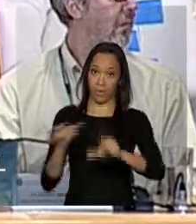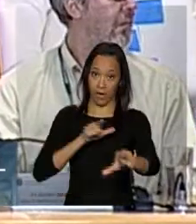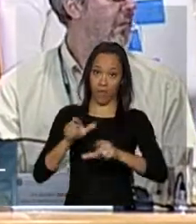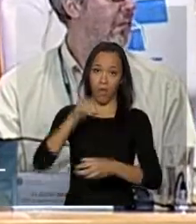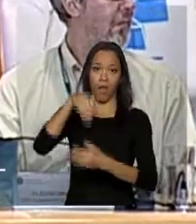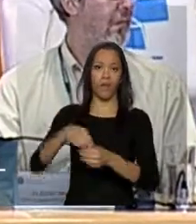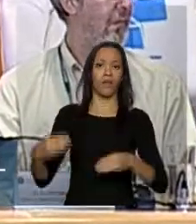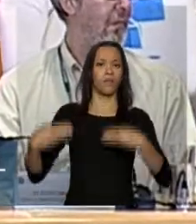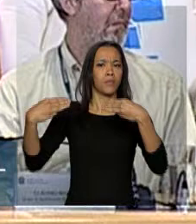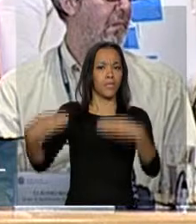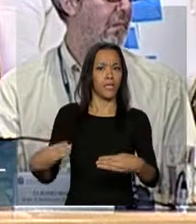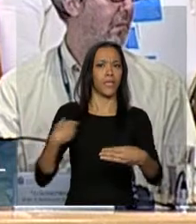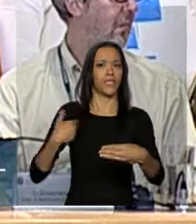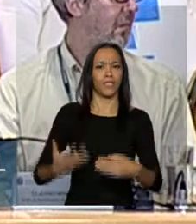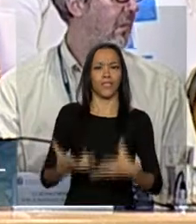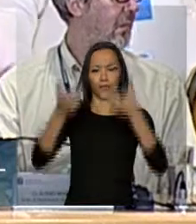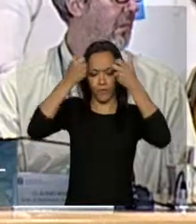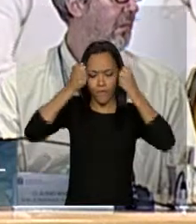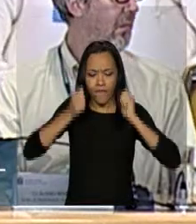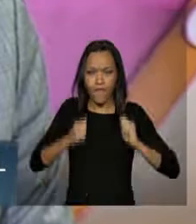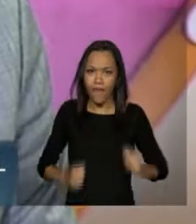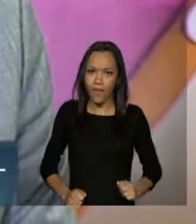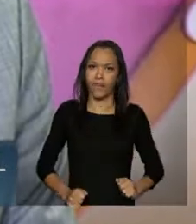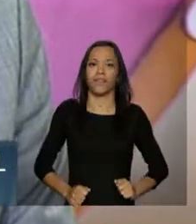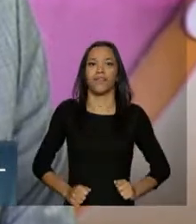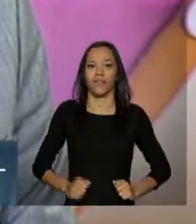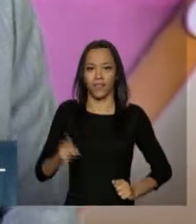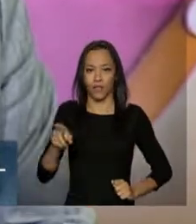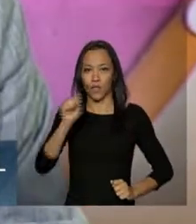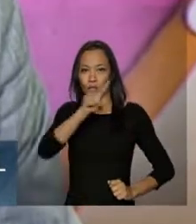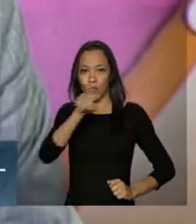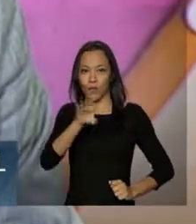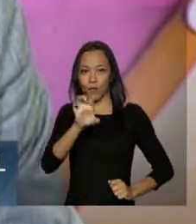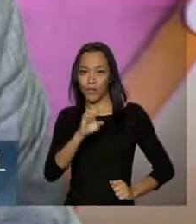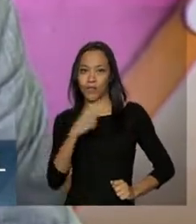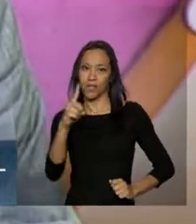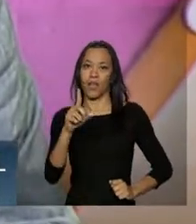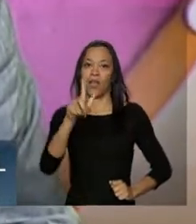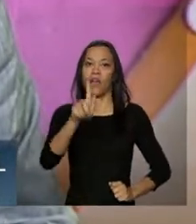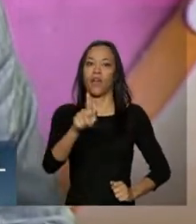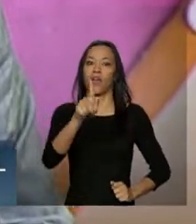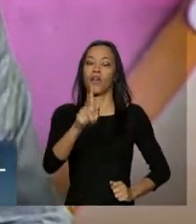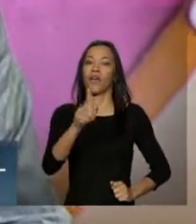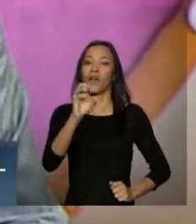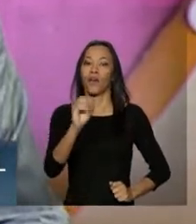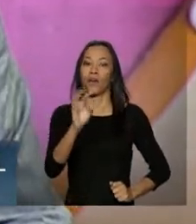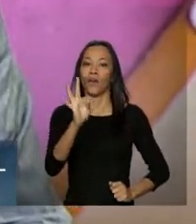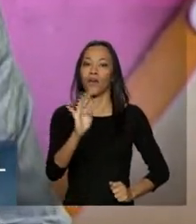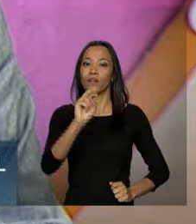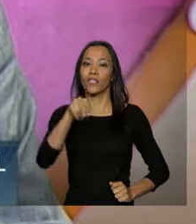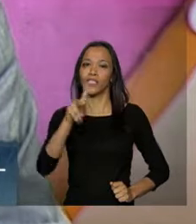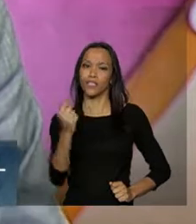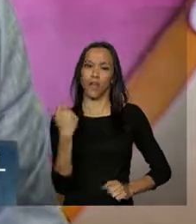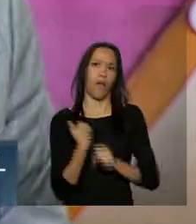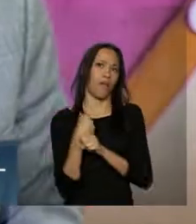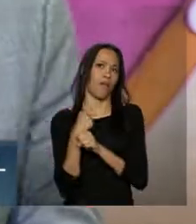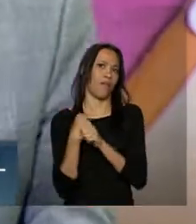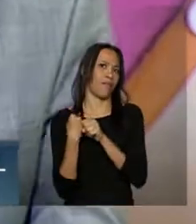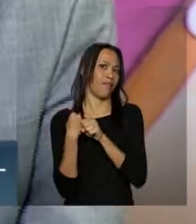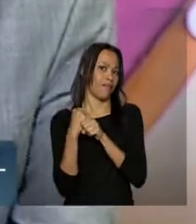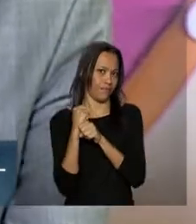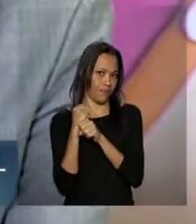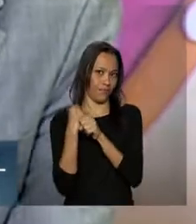né, que encarna o Zé Gotinha há alguns anos, não diria décadas, mas,